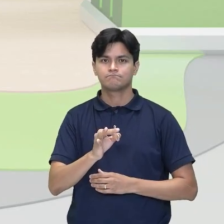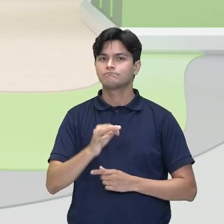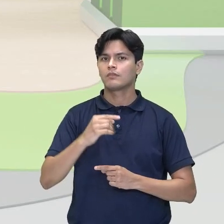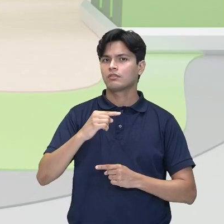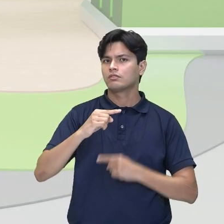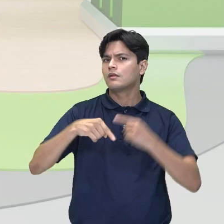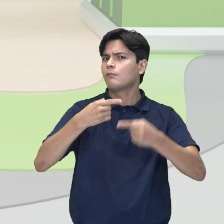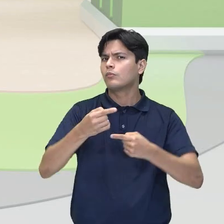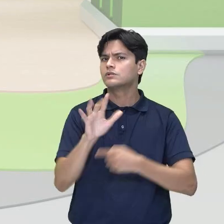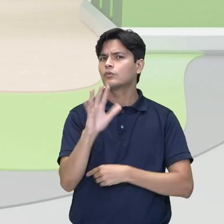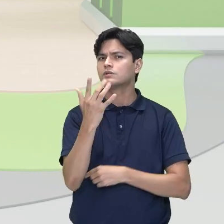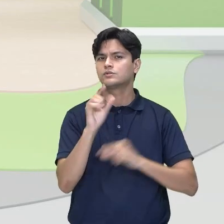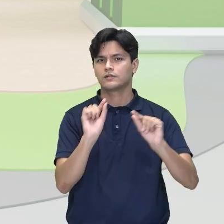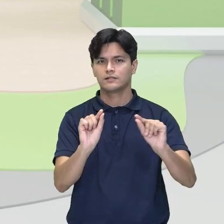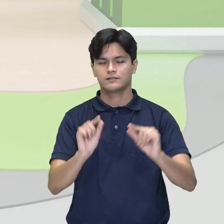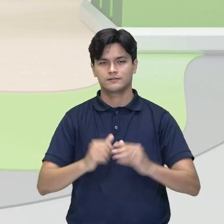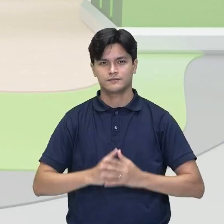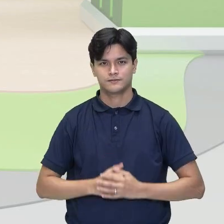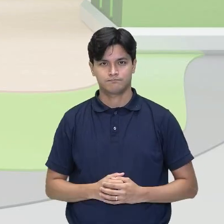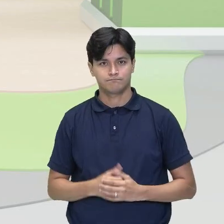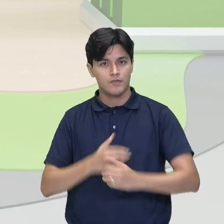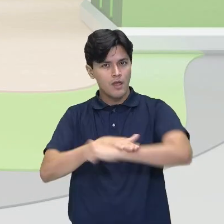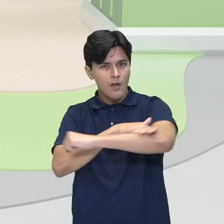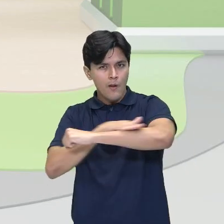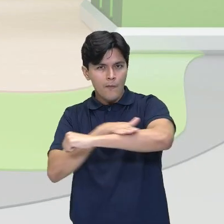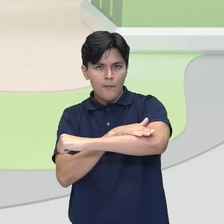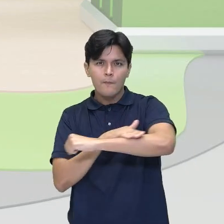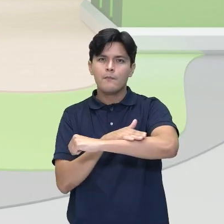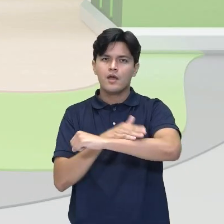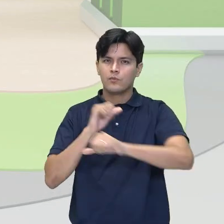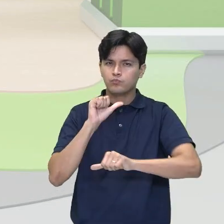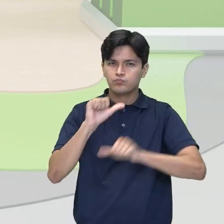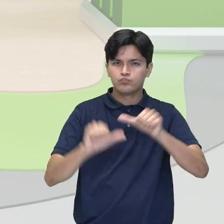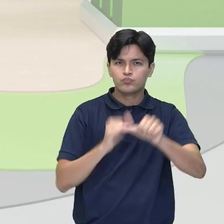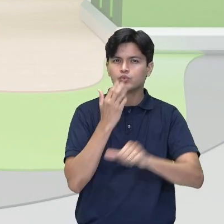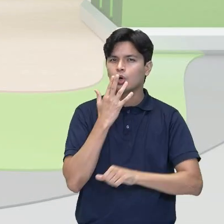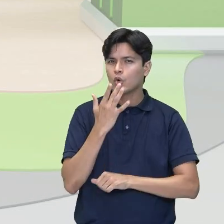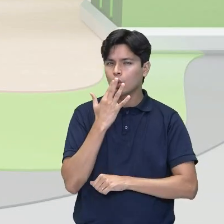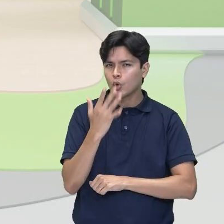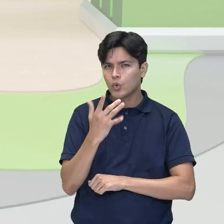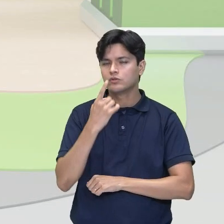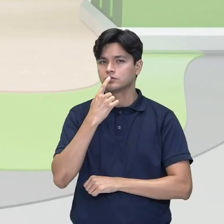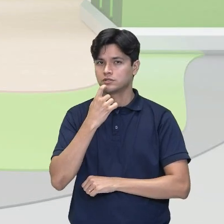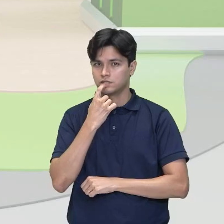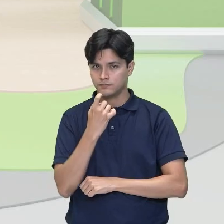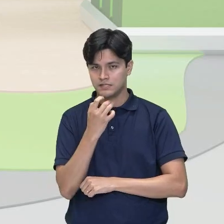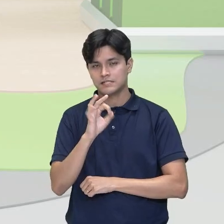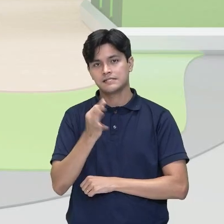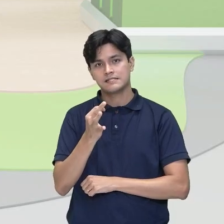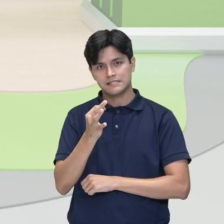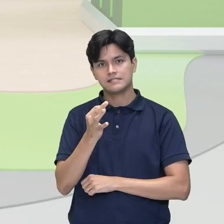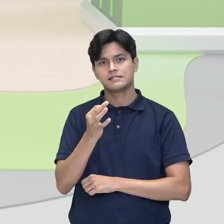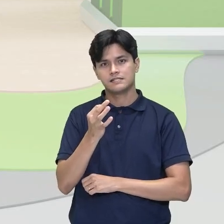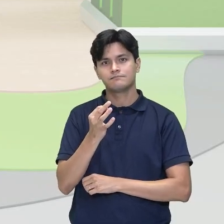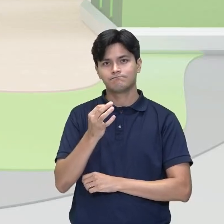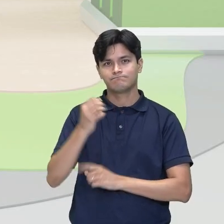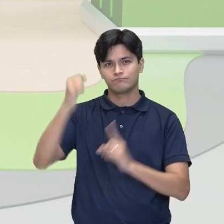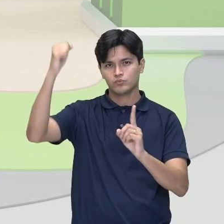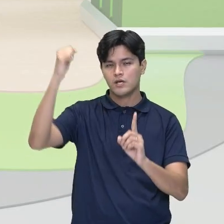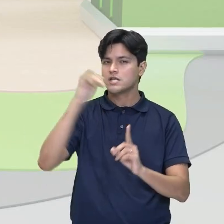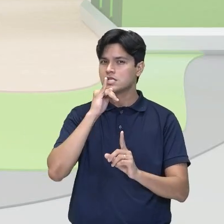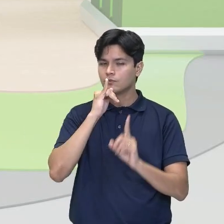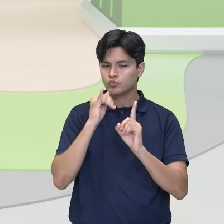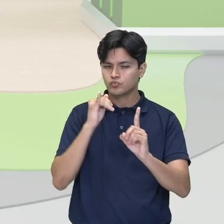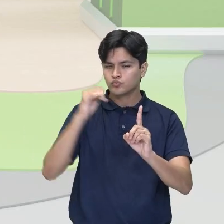vai acontecer? A pele fica vermelha, às vezes, se você se expõe demais ao sol, você